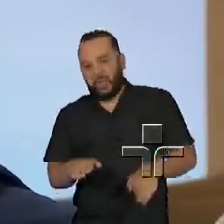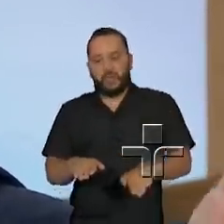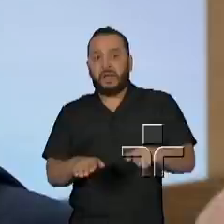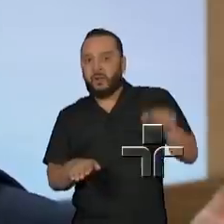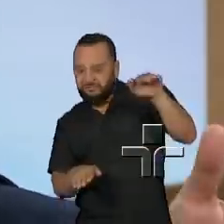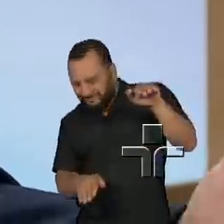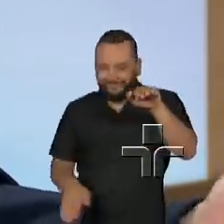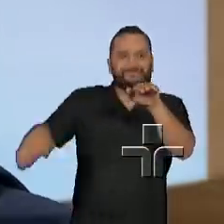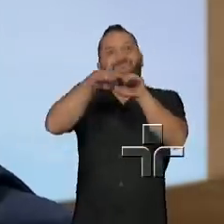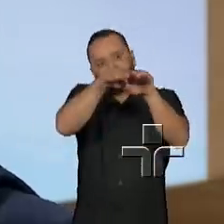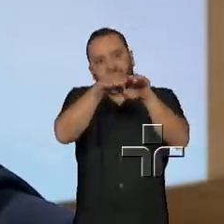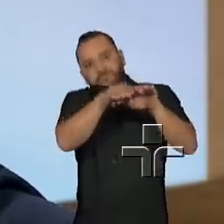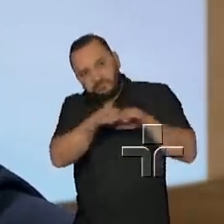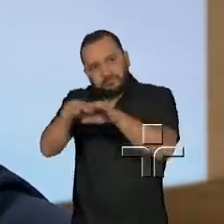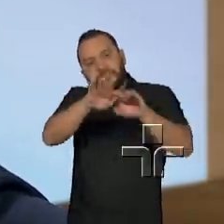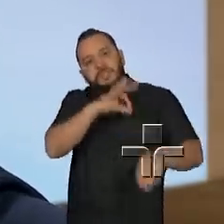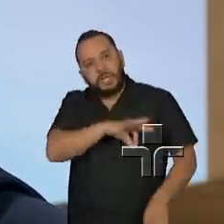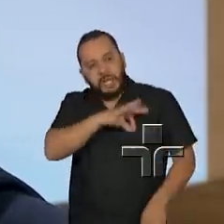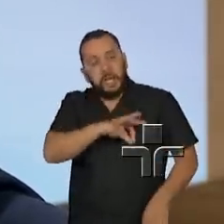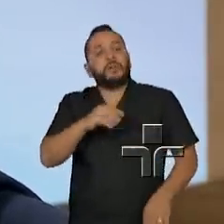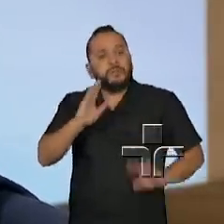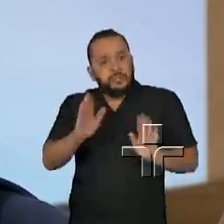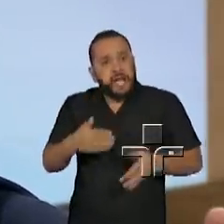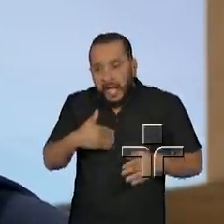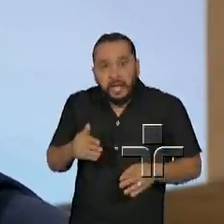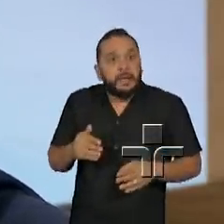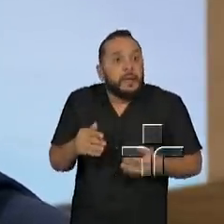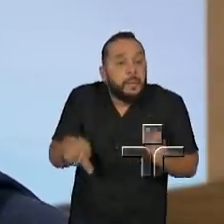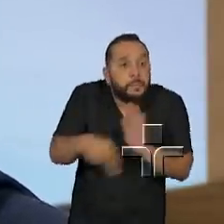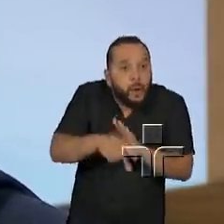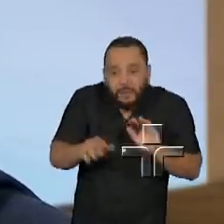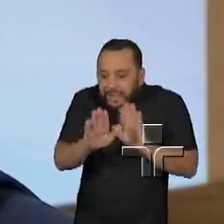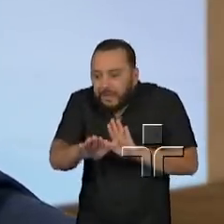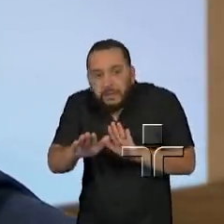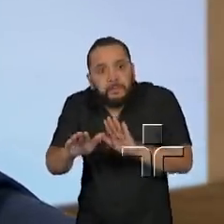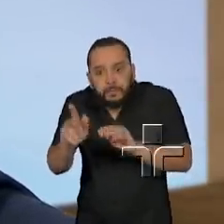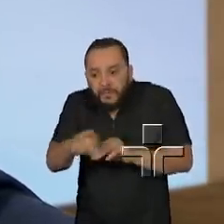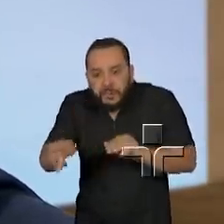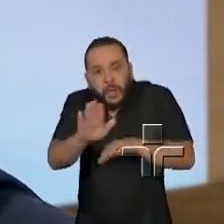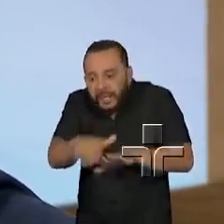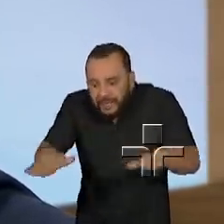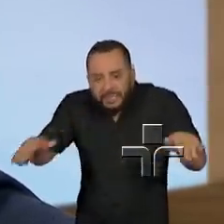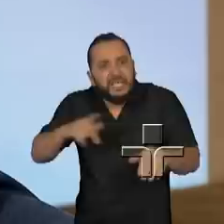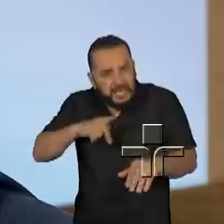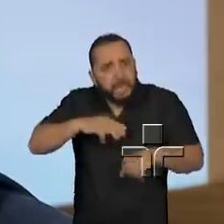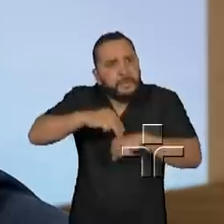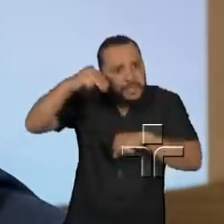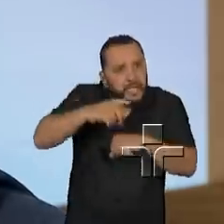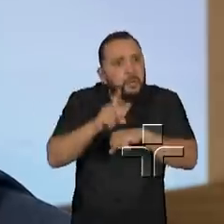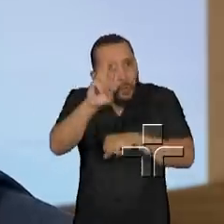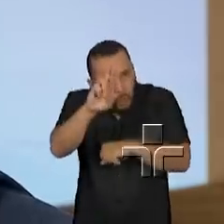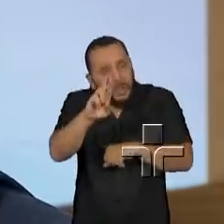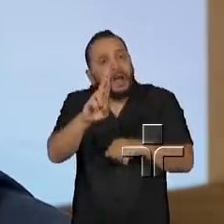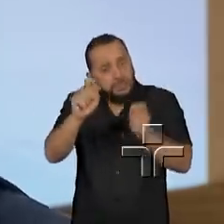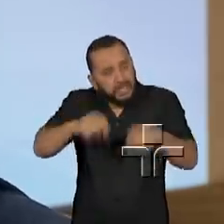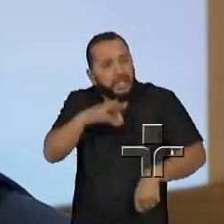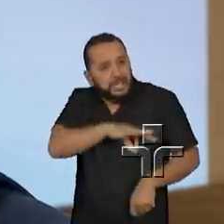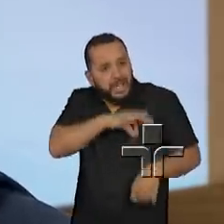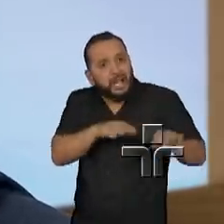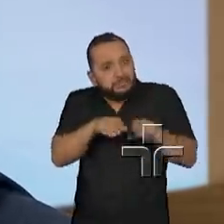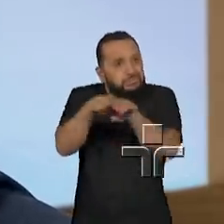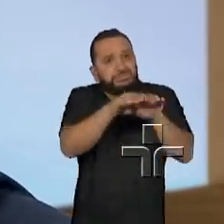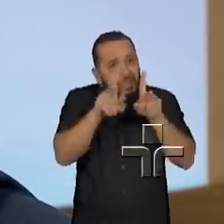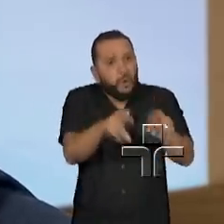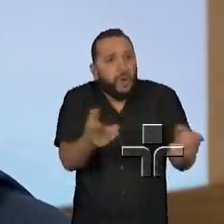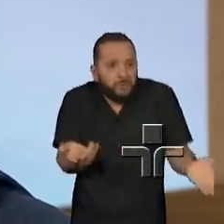tiver mestrado e doutorado, que tenha recompensas por isso. É fundamental a gente entender que o país só tem solução através da educação. Se não houver